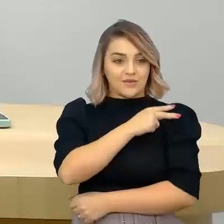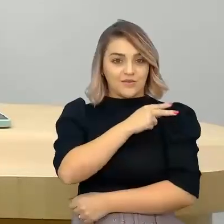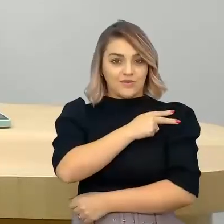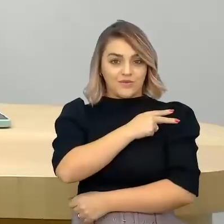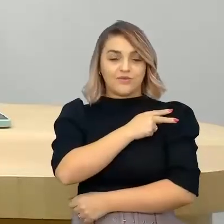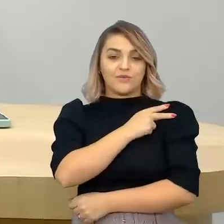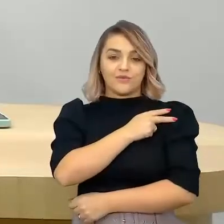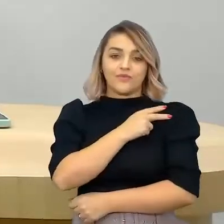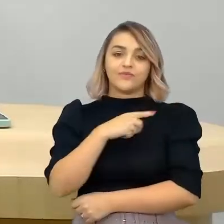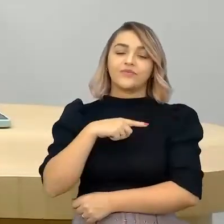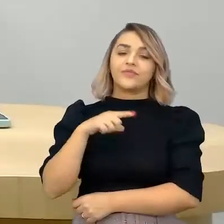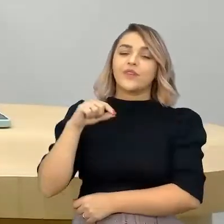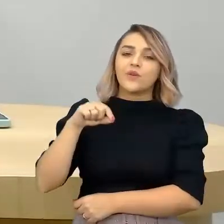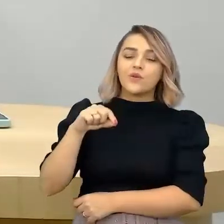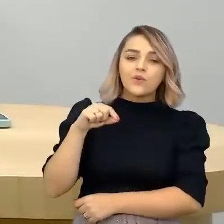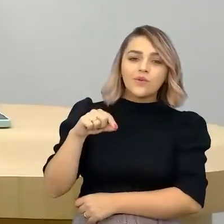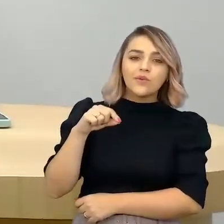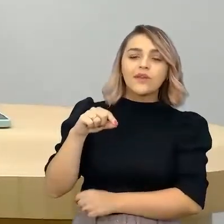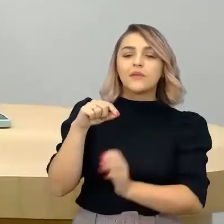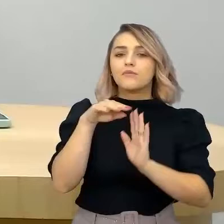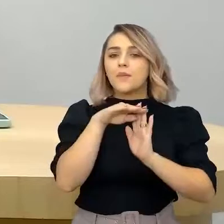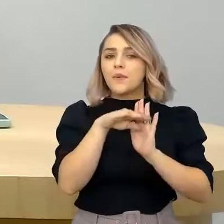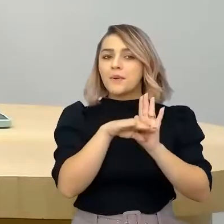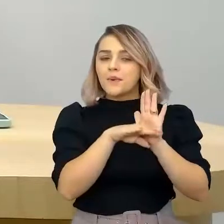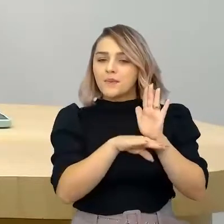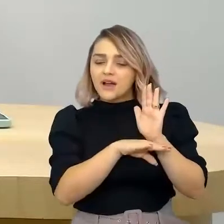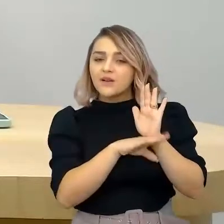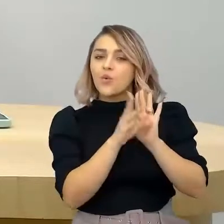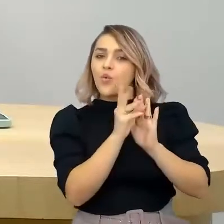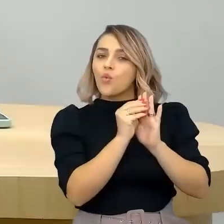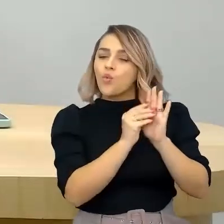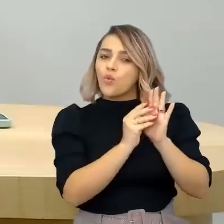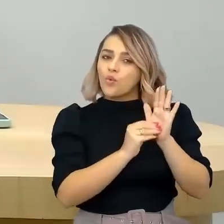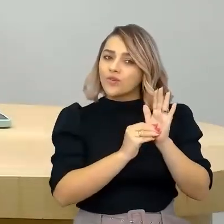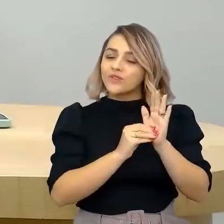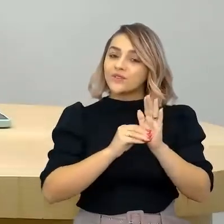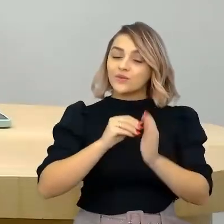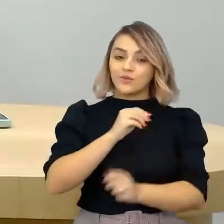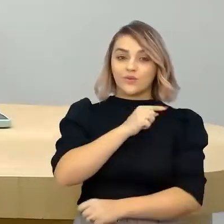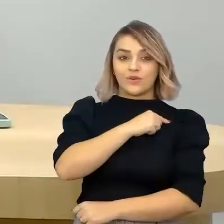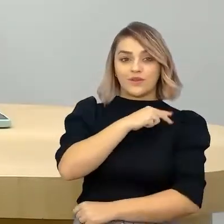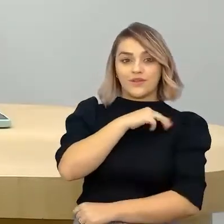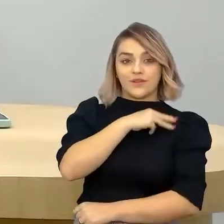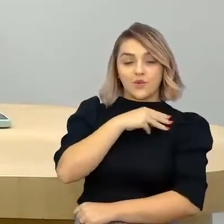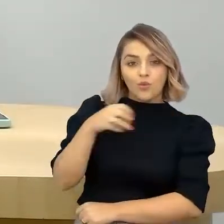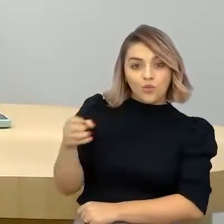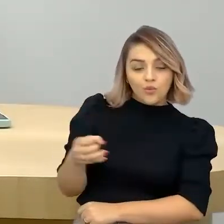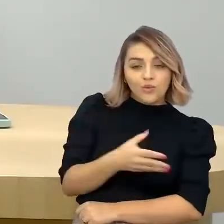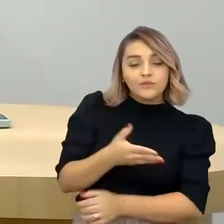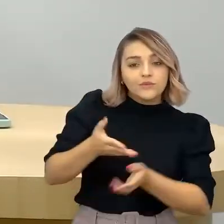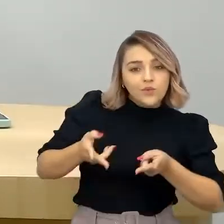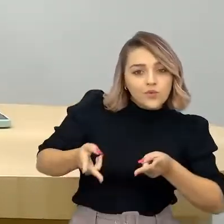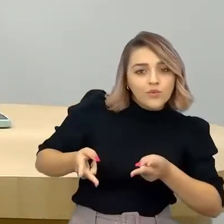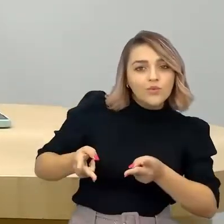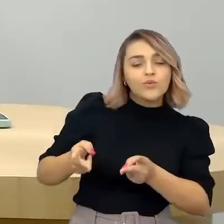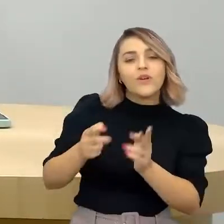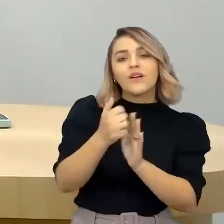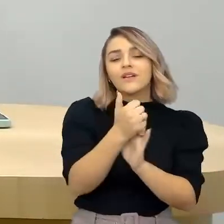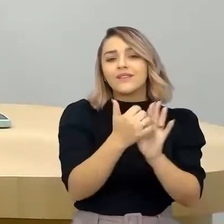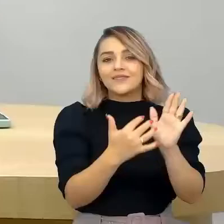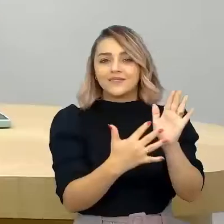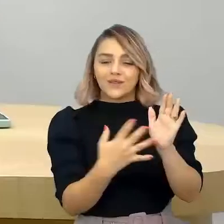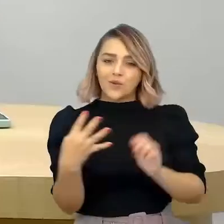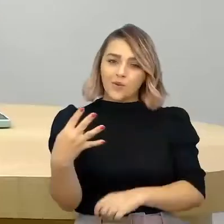com os itinerários do novo ensino médio e nós vamos dar uma sequência aí, atividade 4. Pode colocar aí na tela,